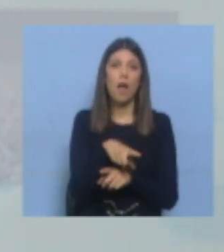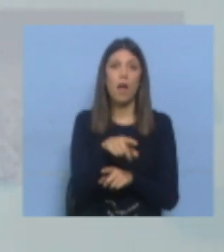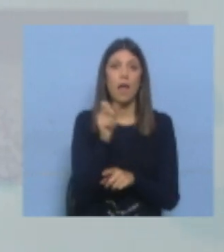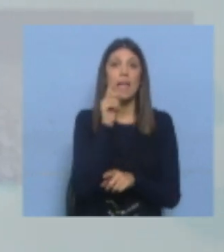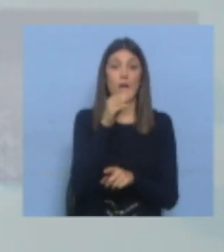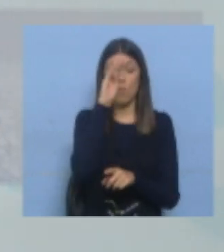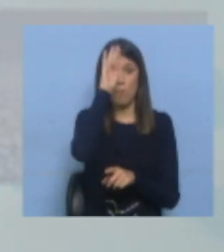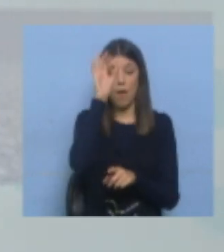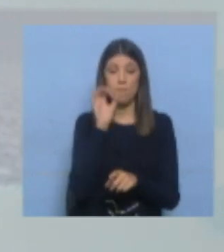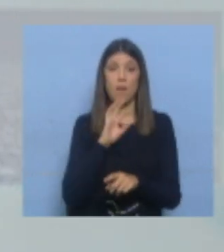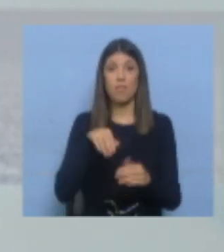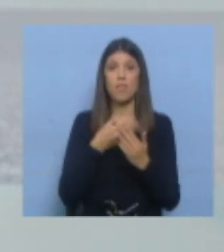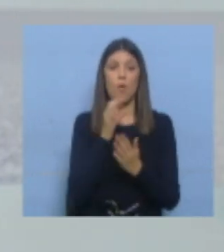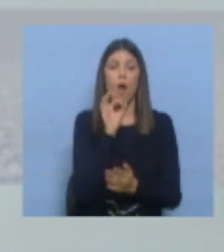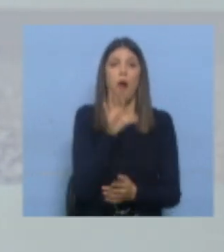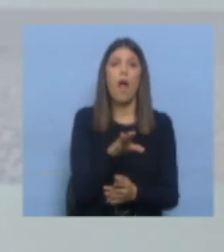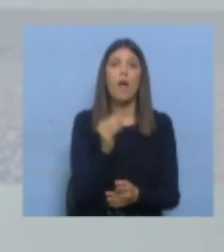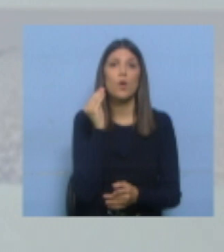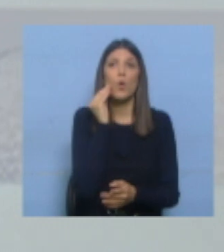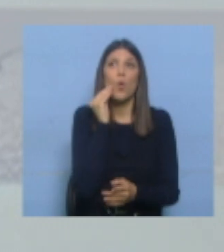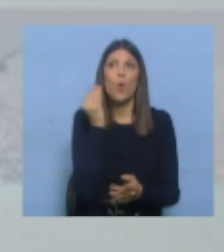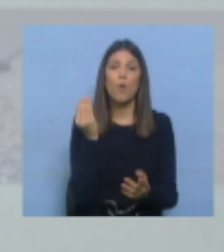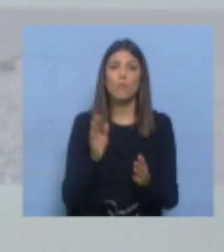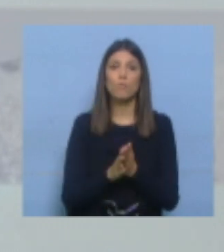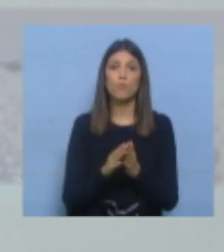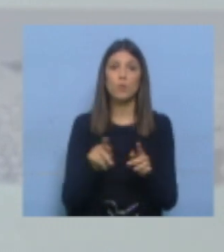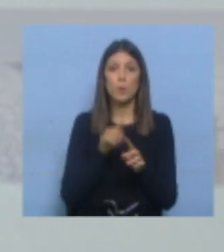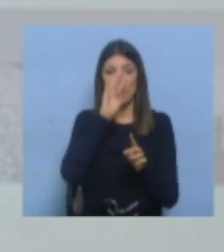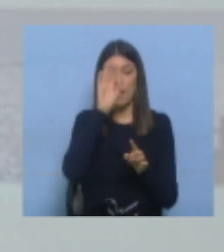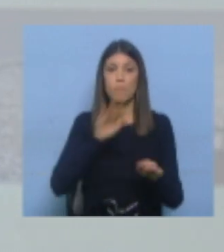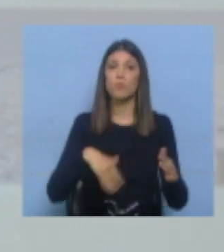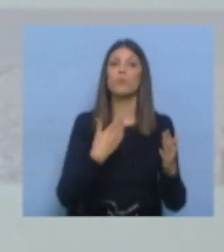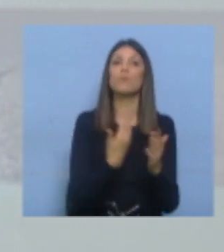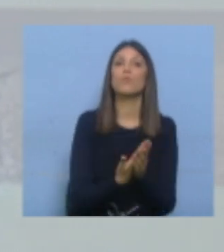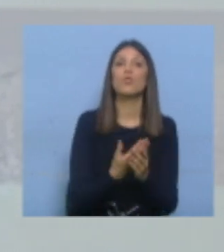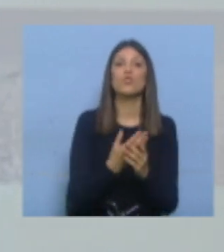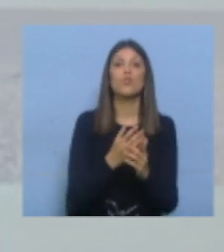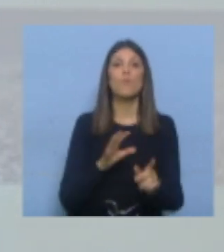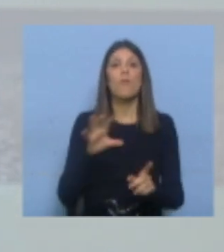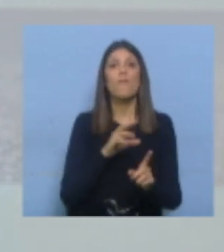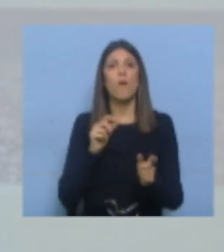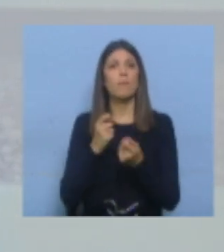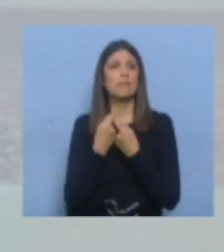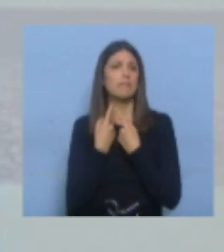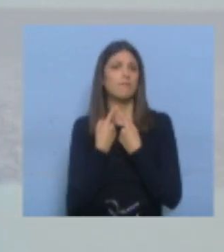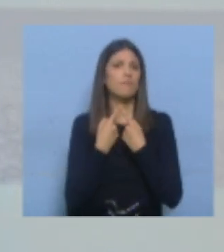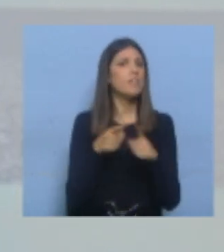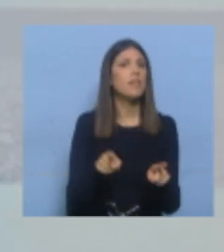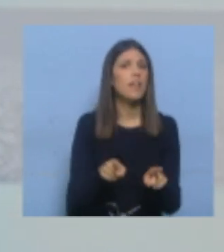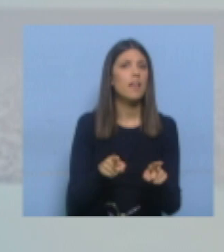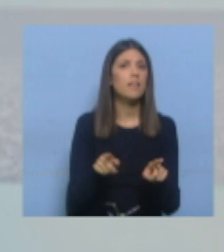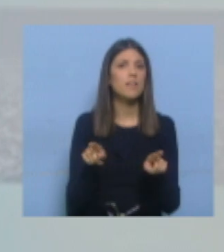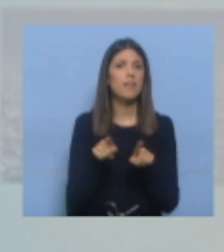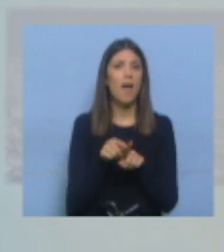seus assessores nestas matérias, mas ao fim e ao cabo vem propor um paradigma diferente. É